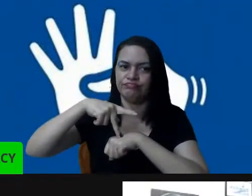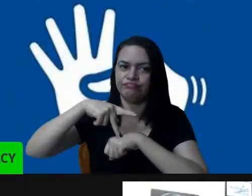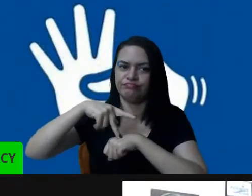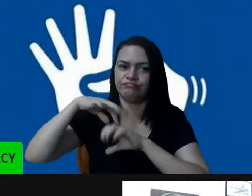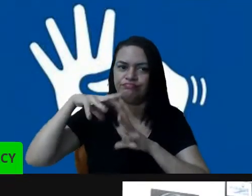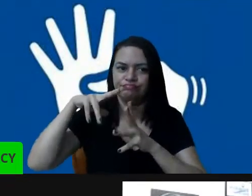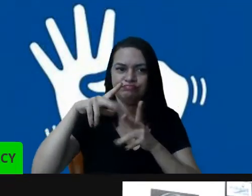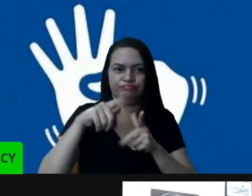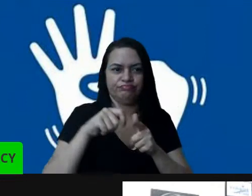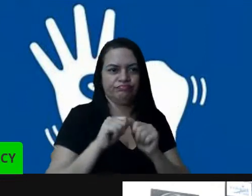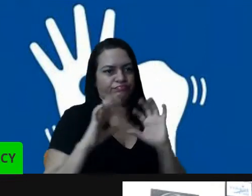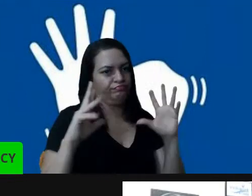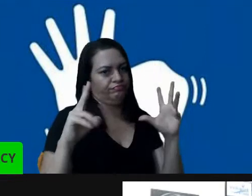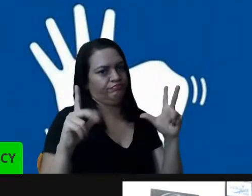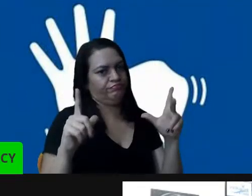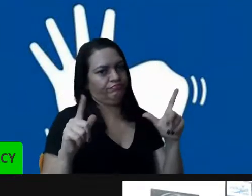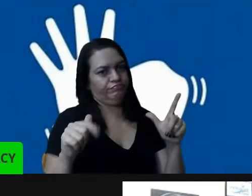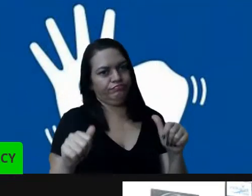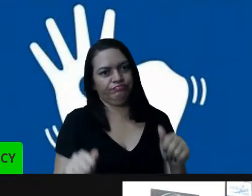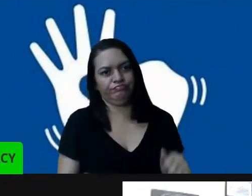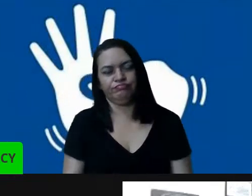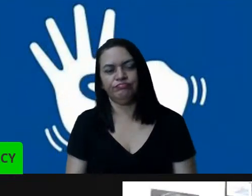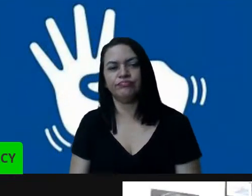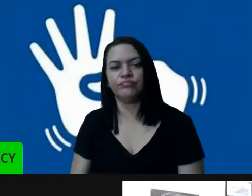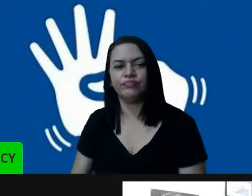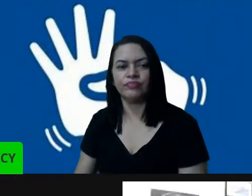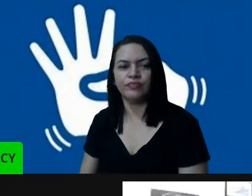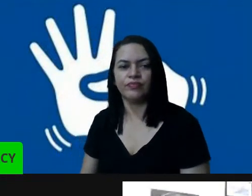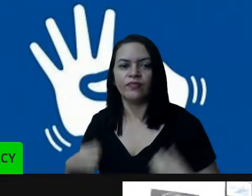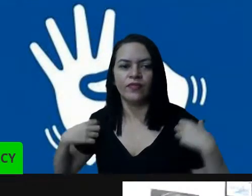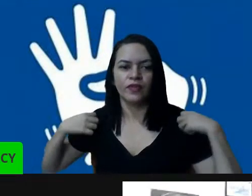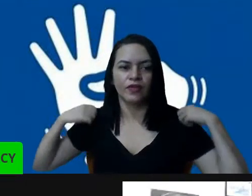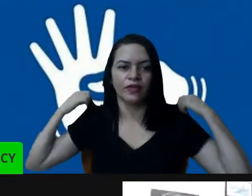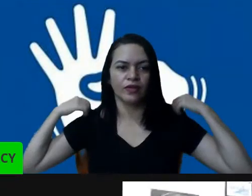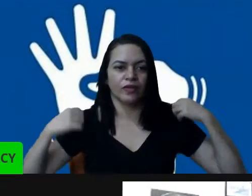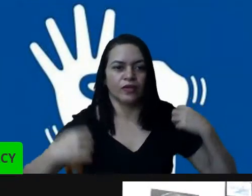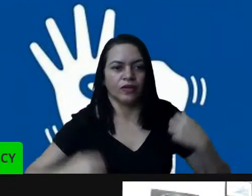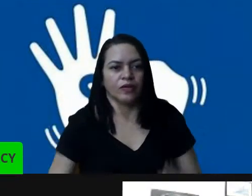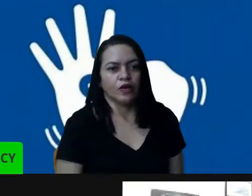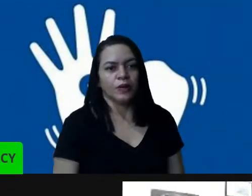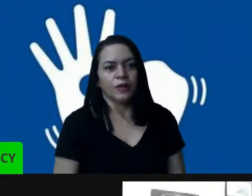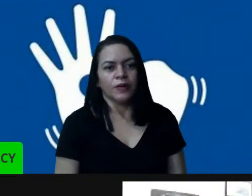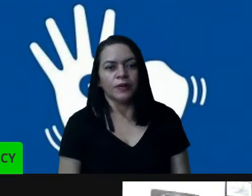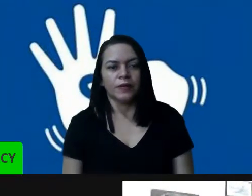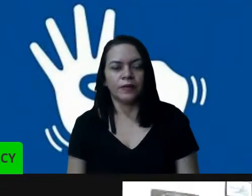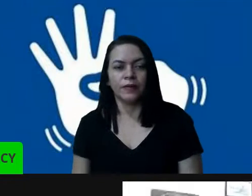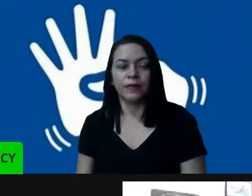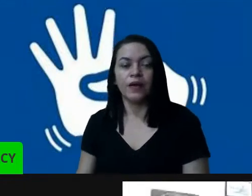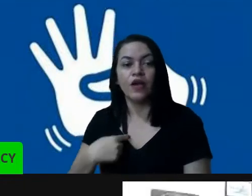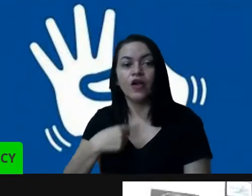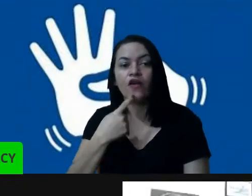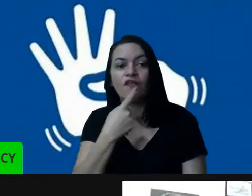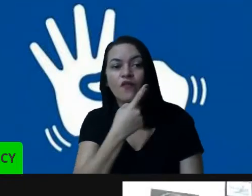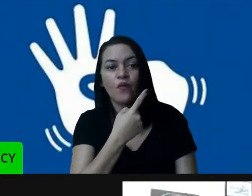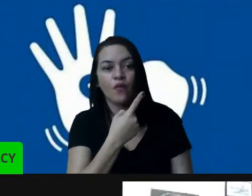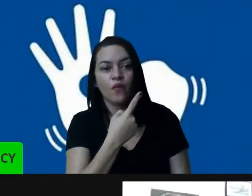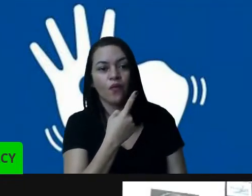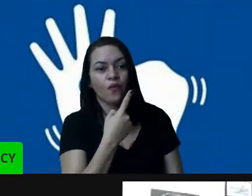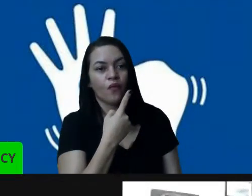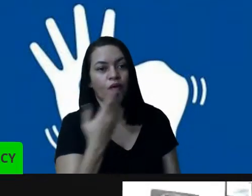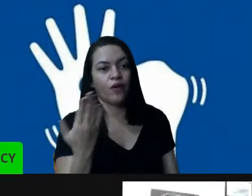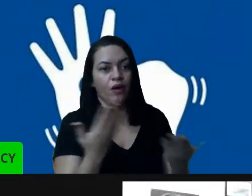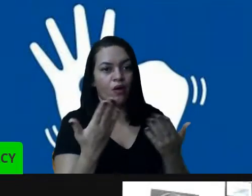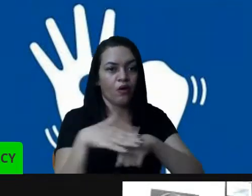Ótimo. Boa. Vou partir agora um pouquinho para